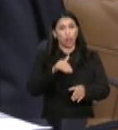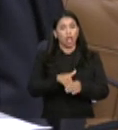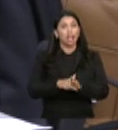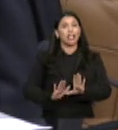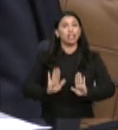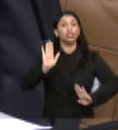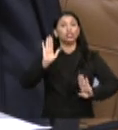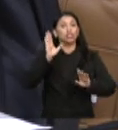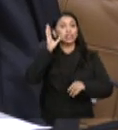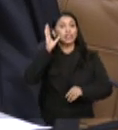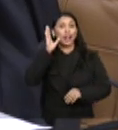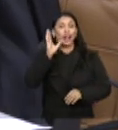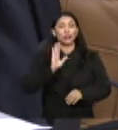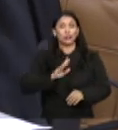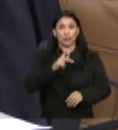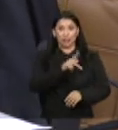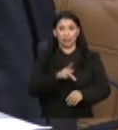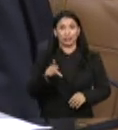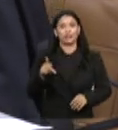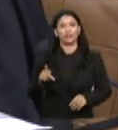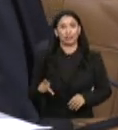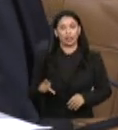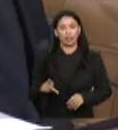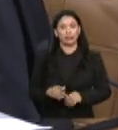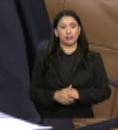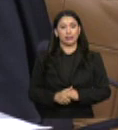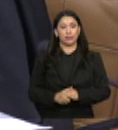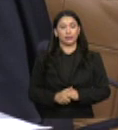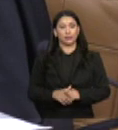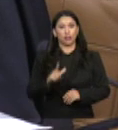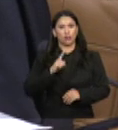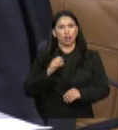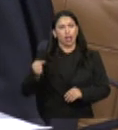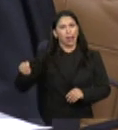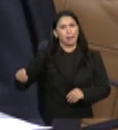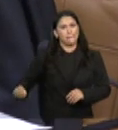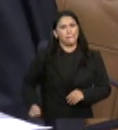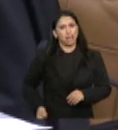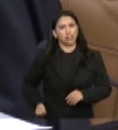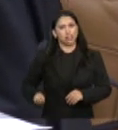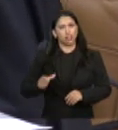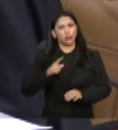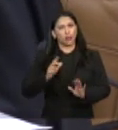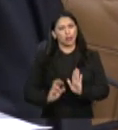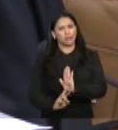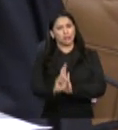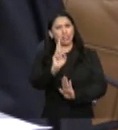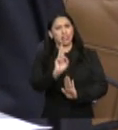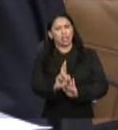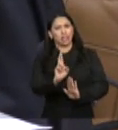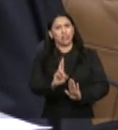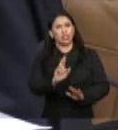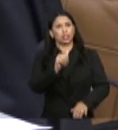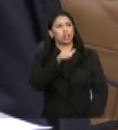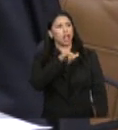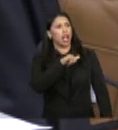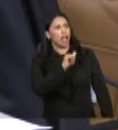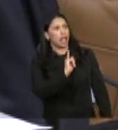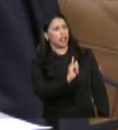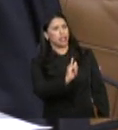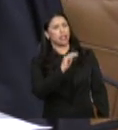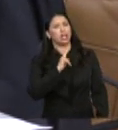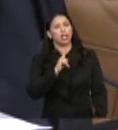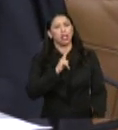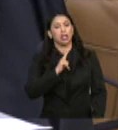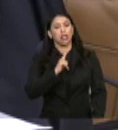presidência foi Embaixador Pleno hipoterciário em área escritor